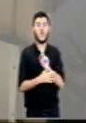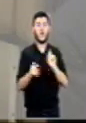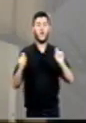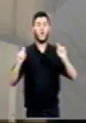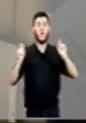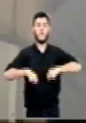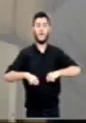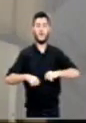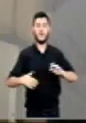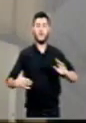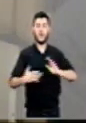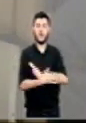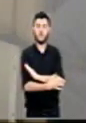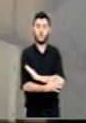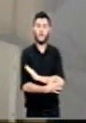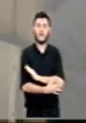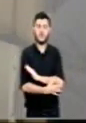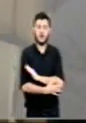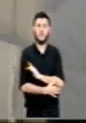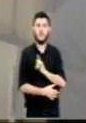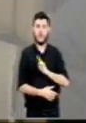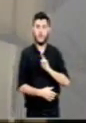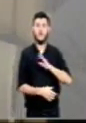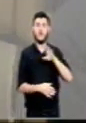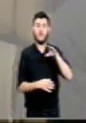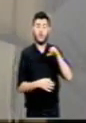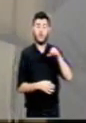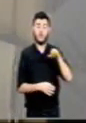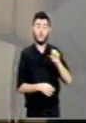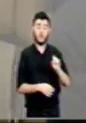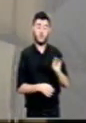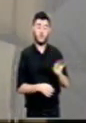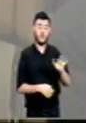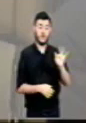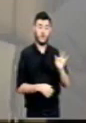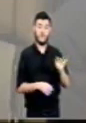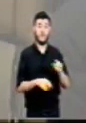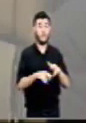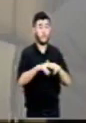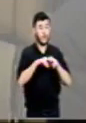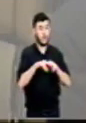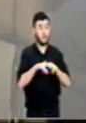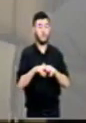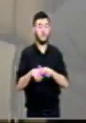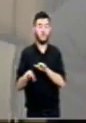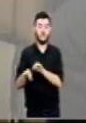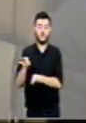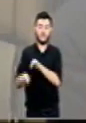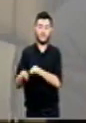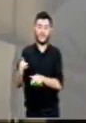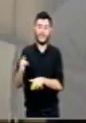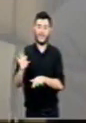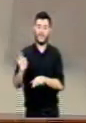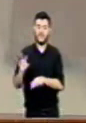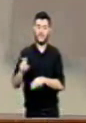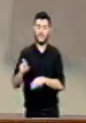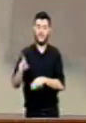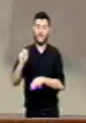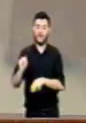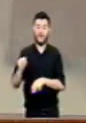deste egrégio Supremo Tribunal Federal pelo douto juízo da 10ª Vara Federal da Seção Judiciária do Distrito